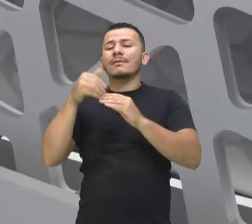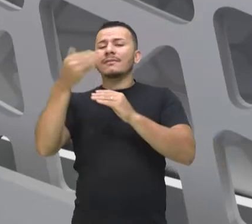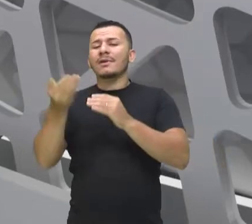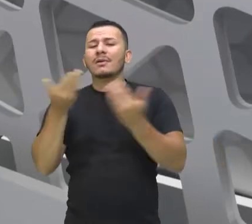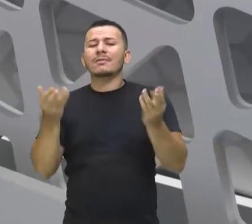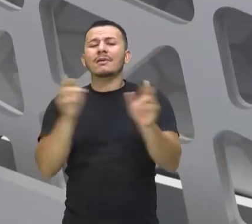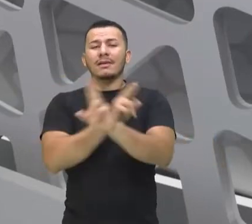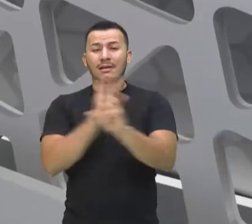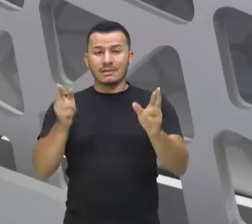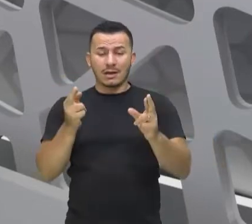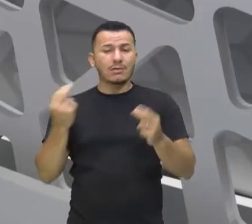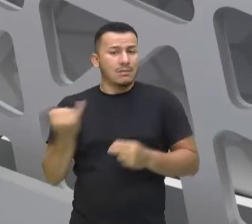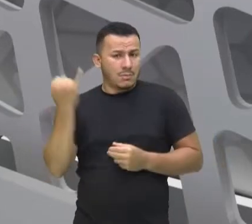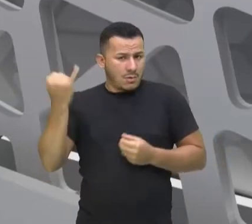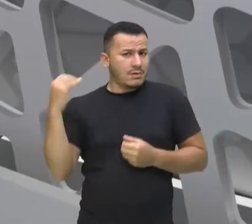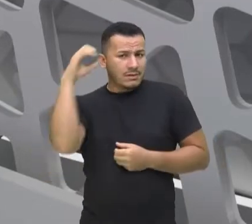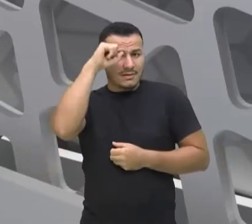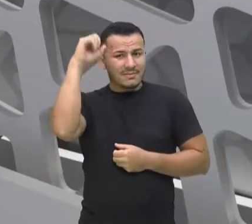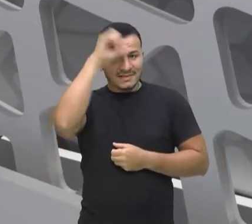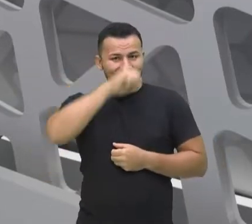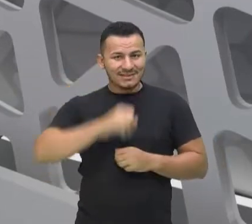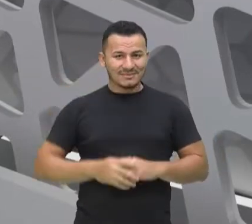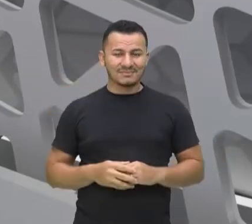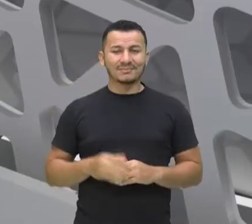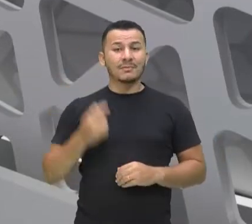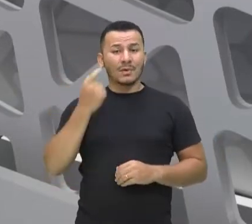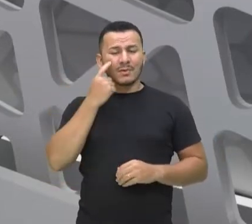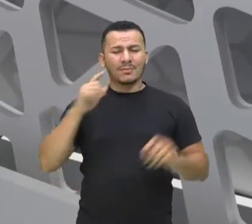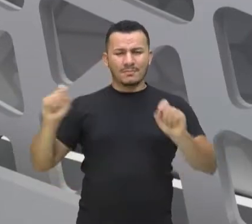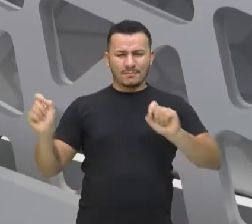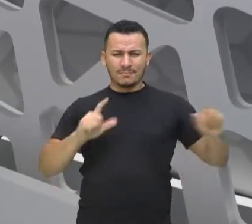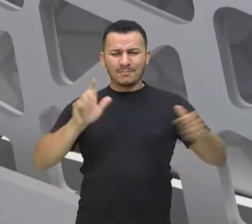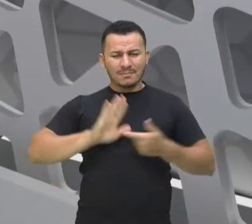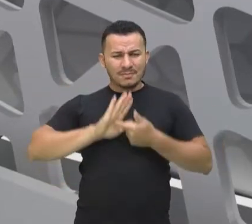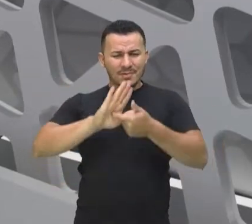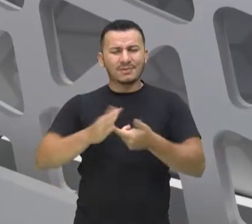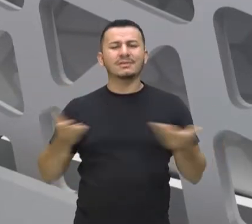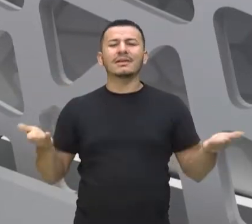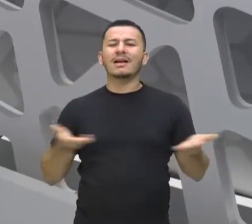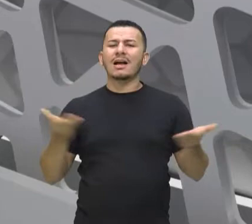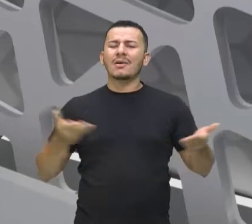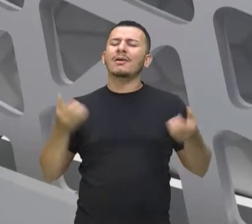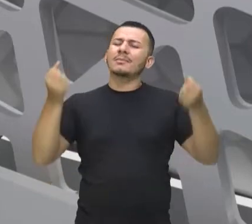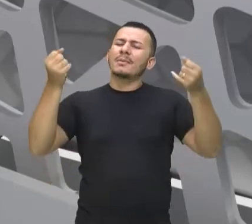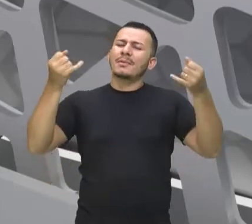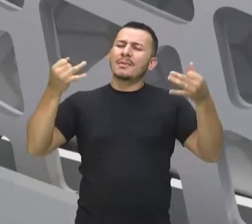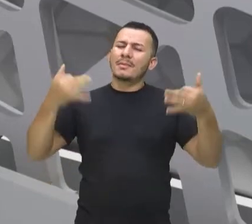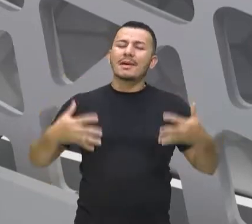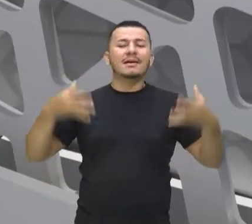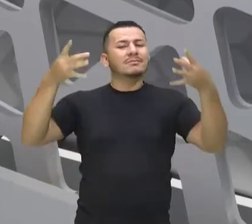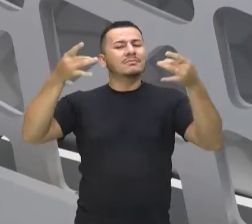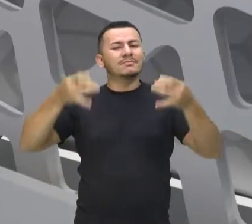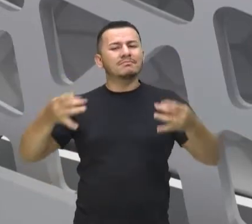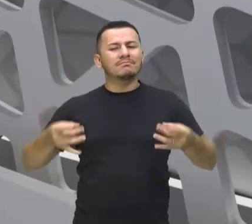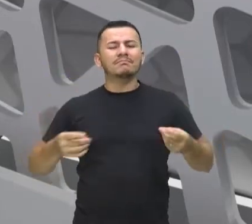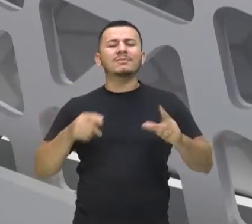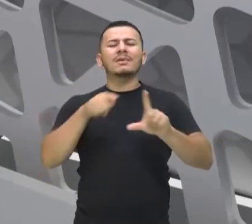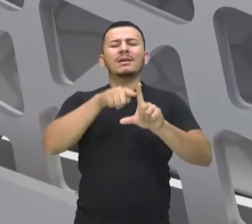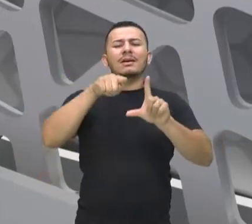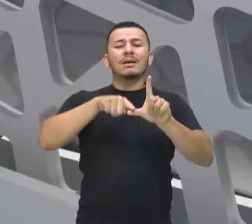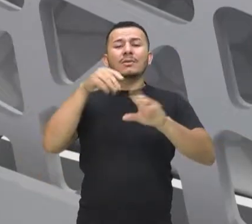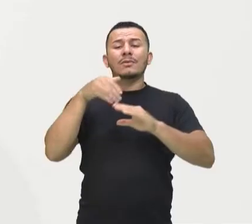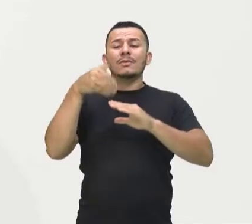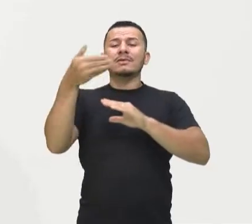muito importante de perceber nessa aula. Então, venham comigo porque a gente vai começar então definindo então o que é ângulo